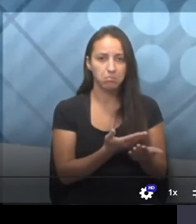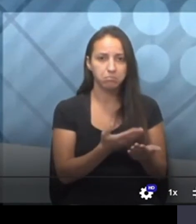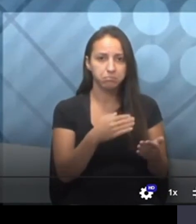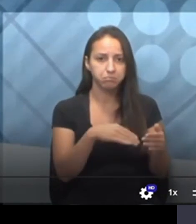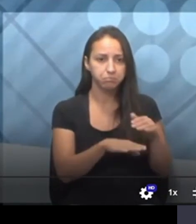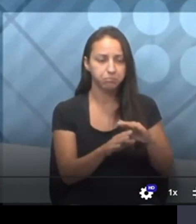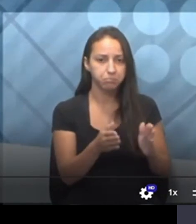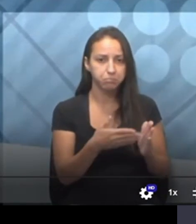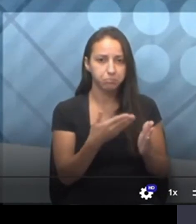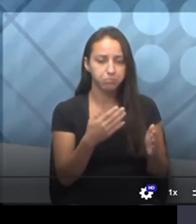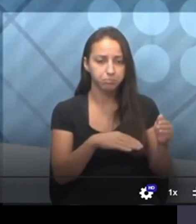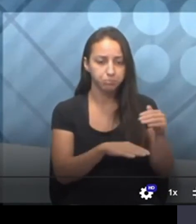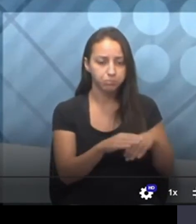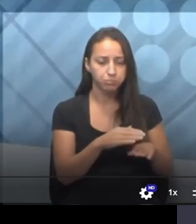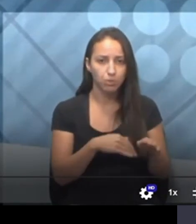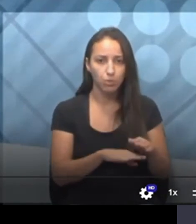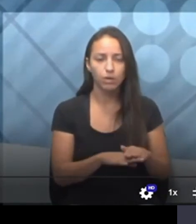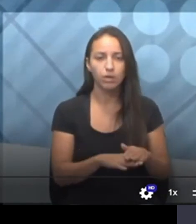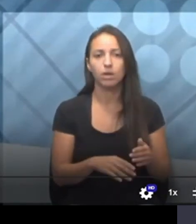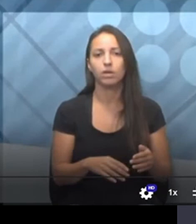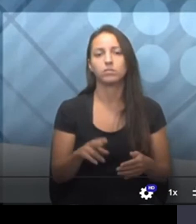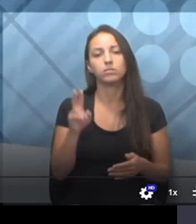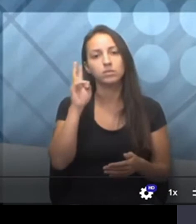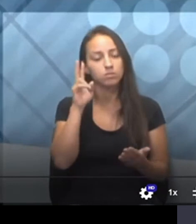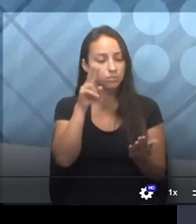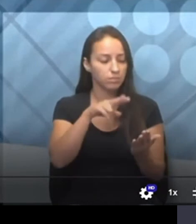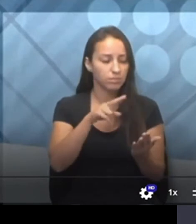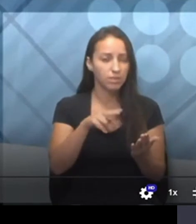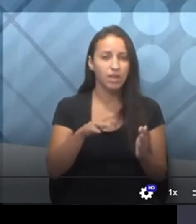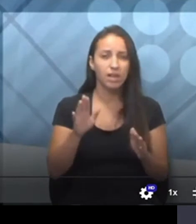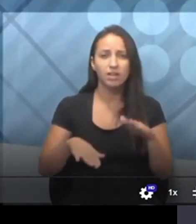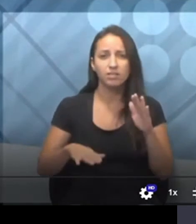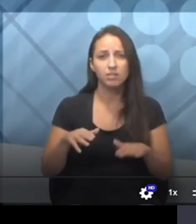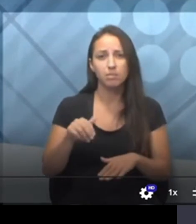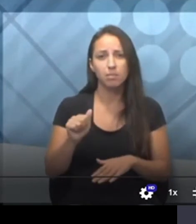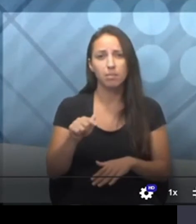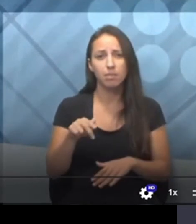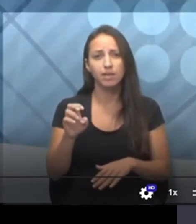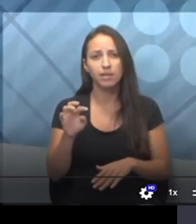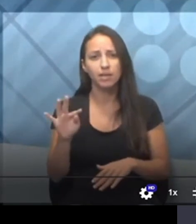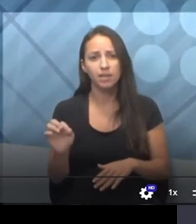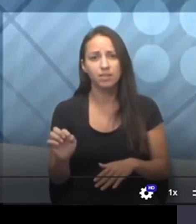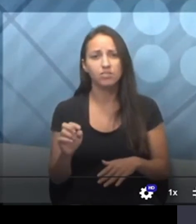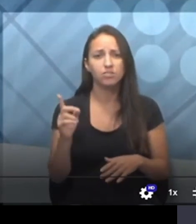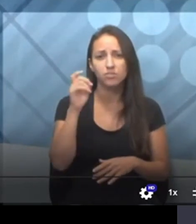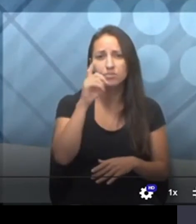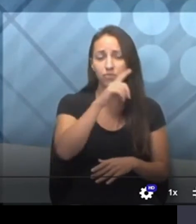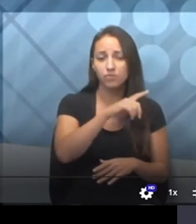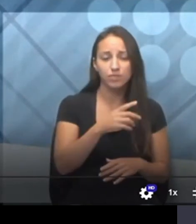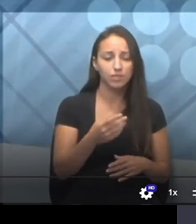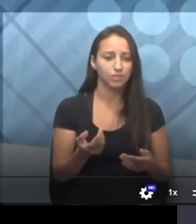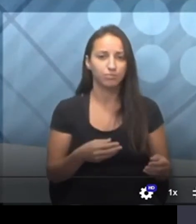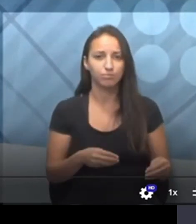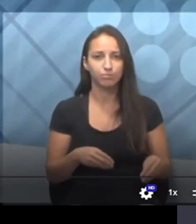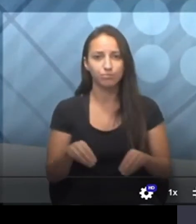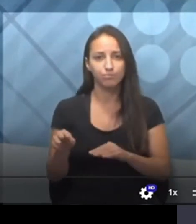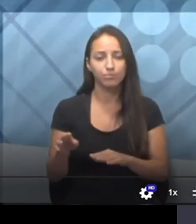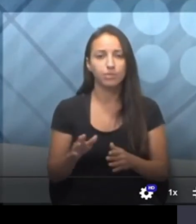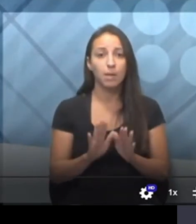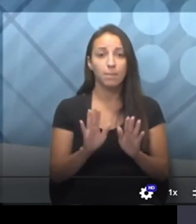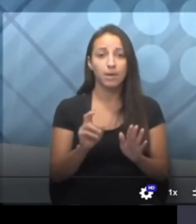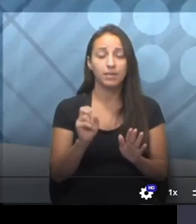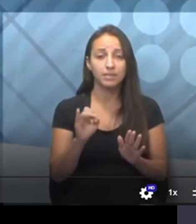já fez também. A maquete eu sei que às vezes é difícil ficar levando para lá e para cá, mas se possível, tiver